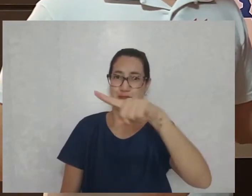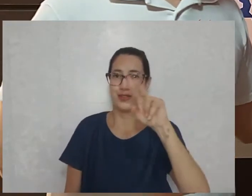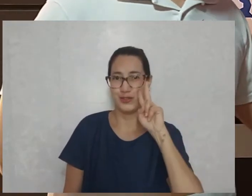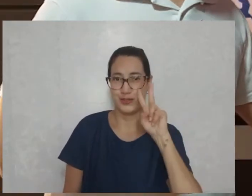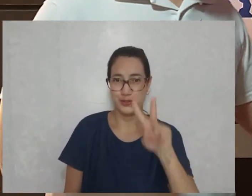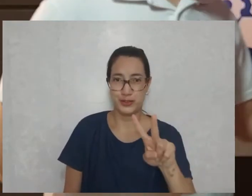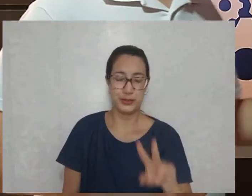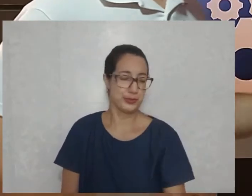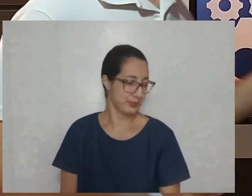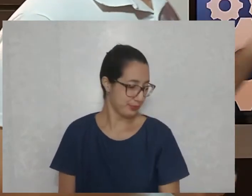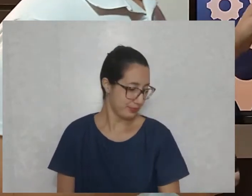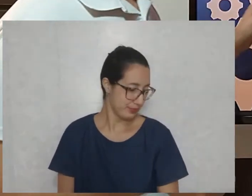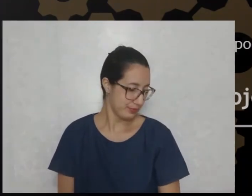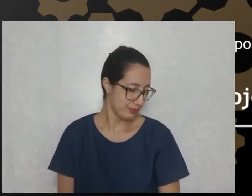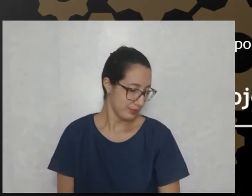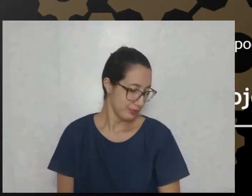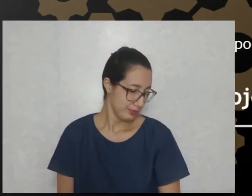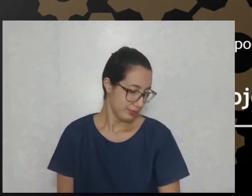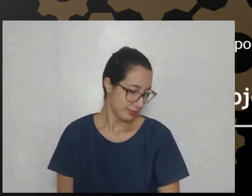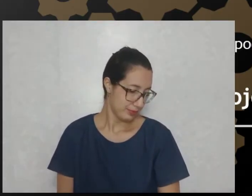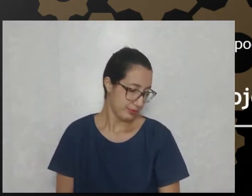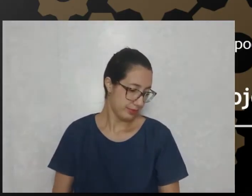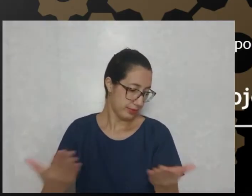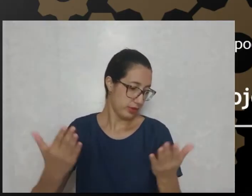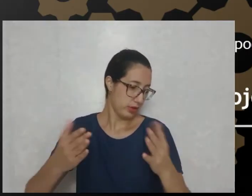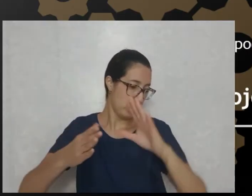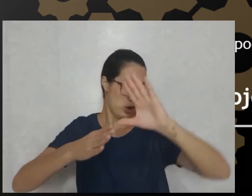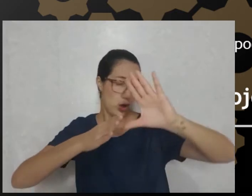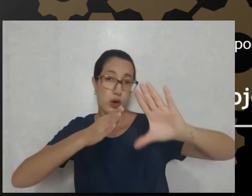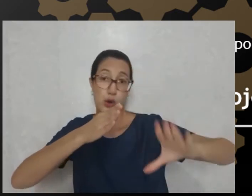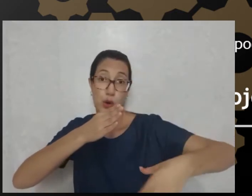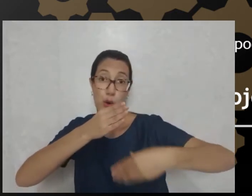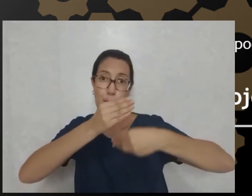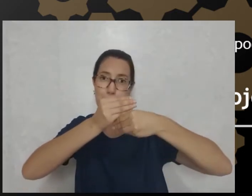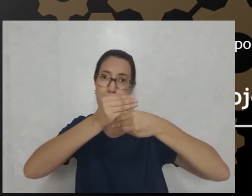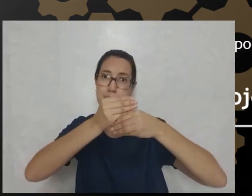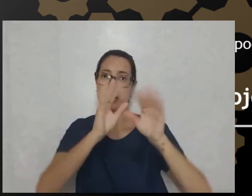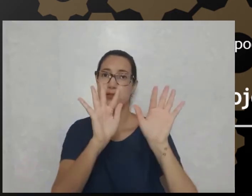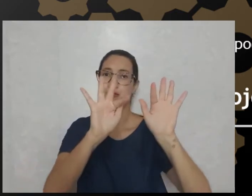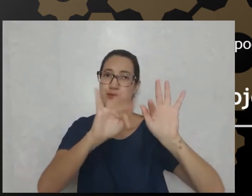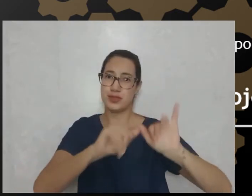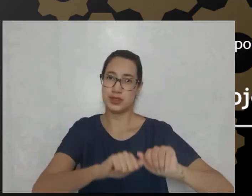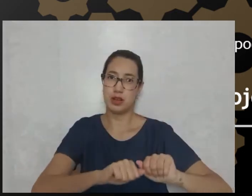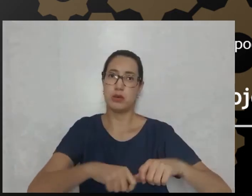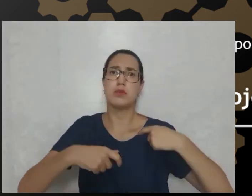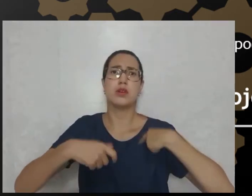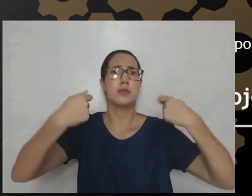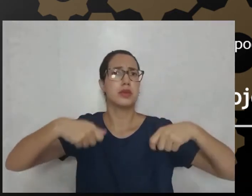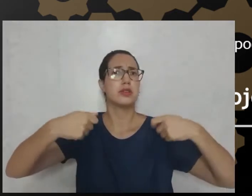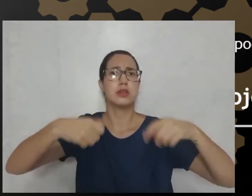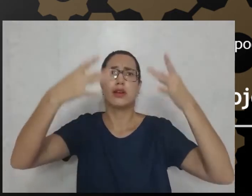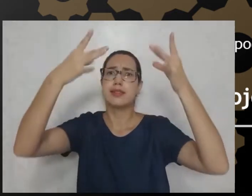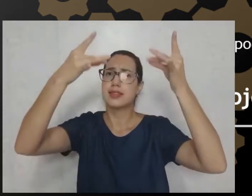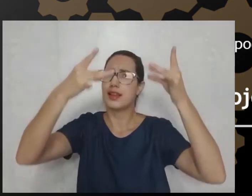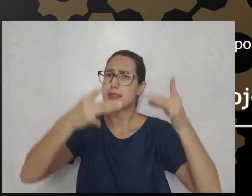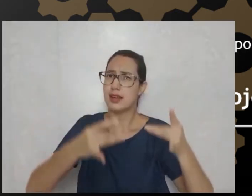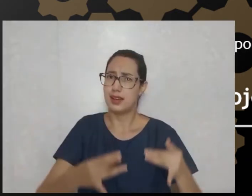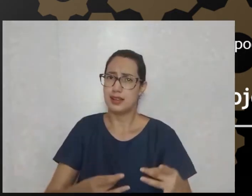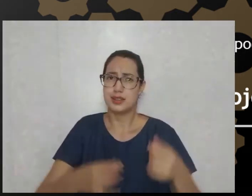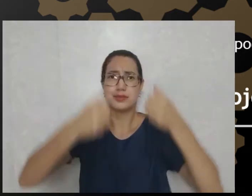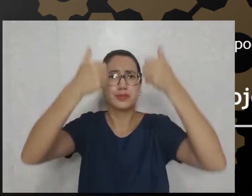nova versão eu já faço uso de complementos nominais de especificação. Então a ideia é especificar melhor o que é que os substantivos e os